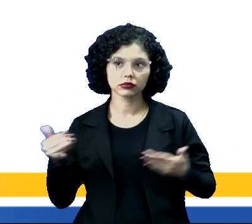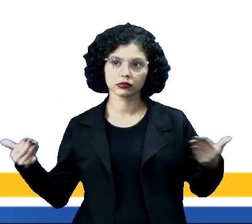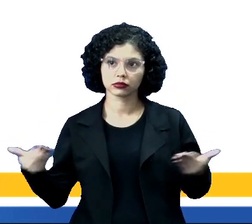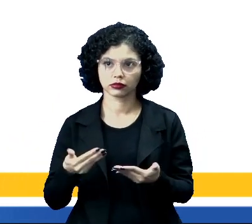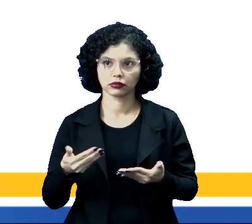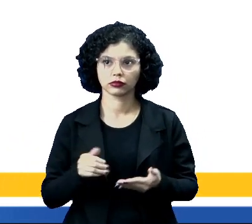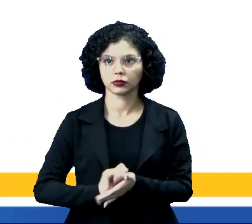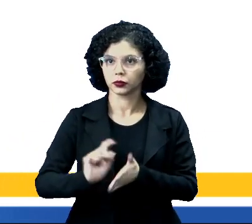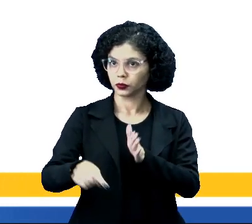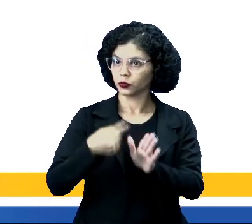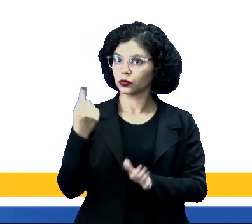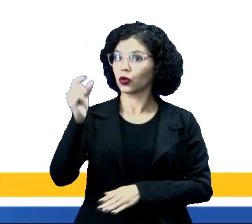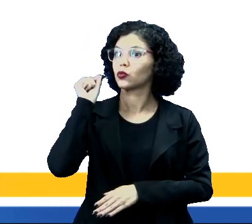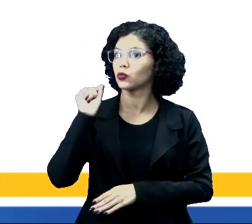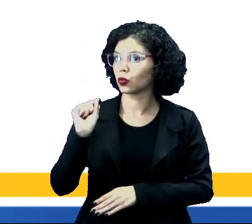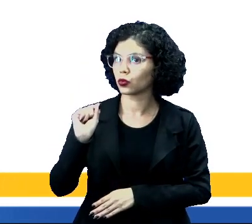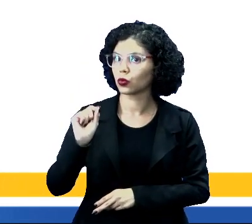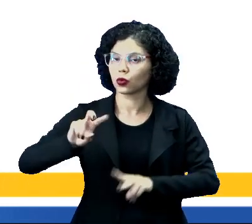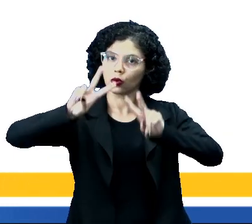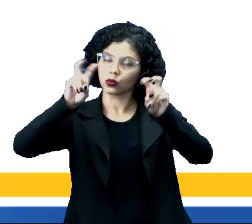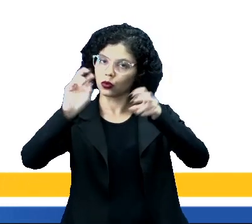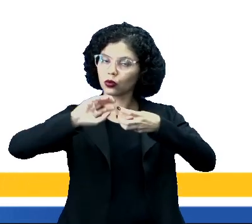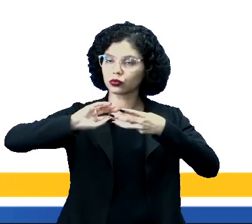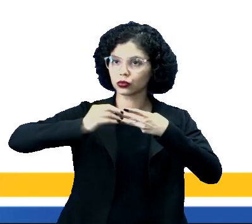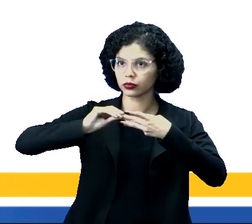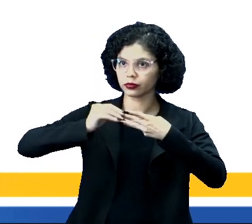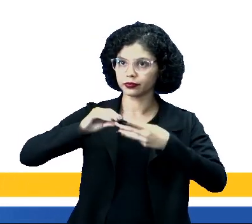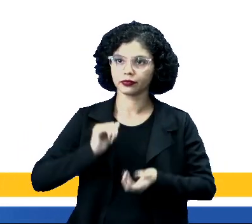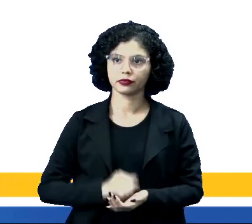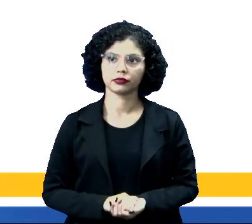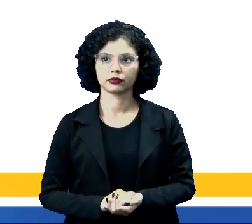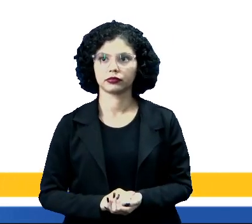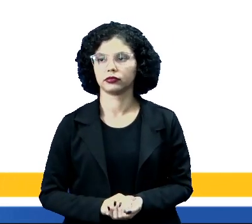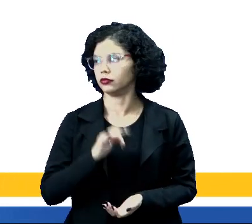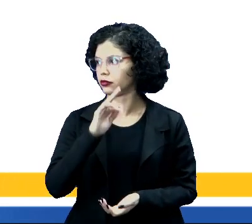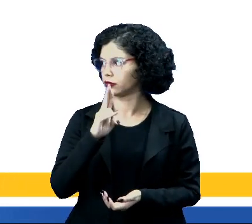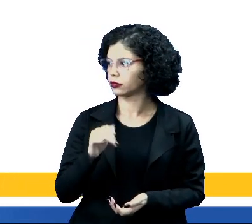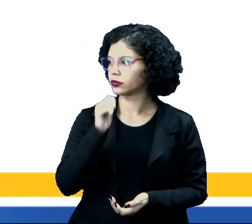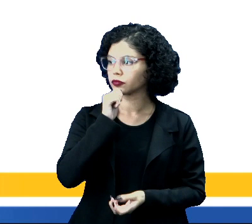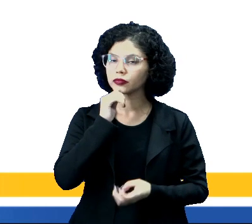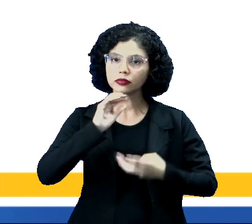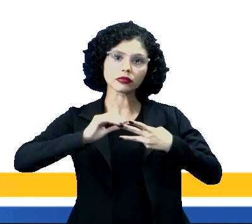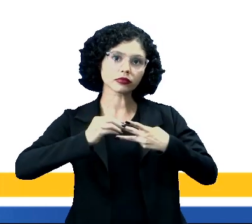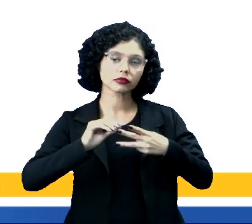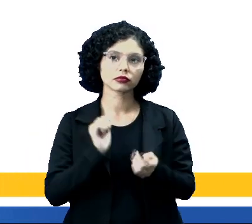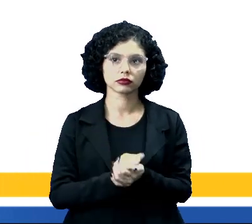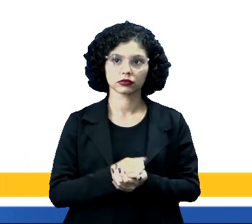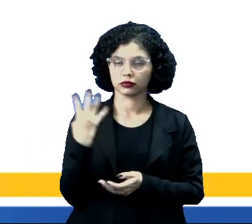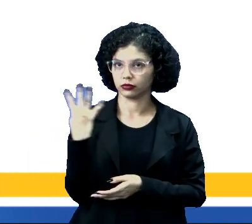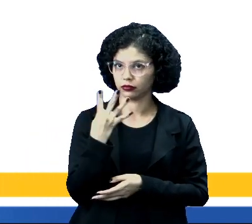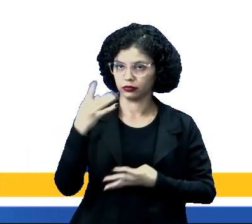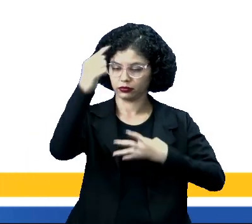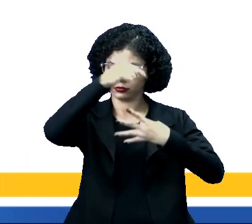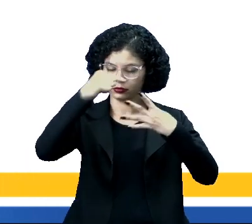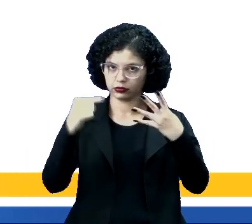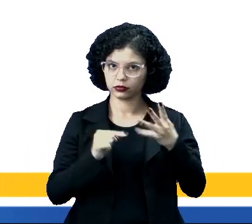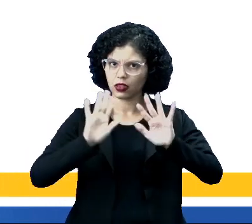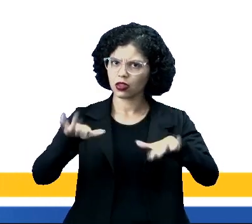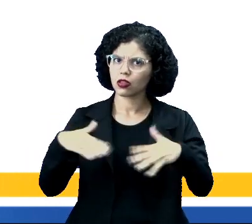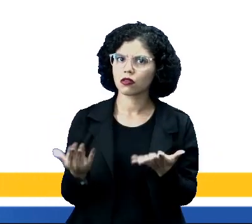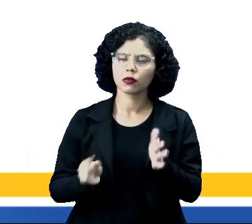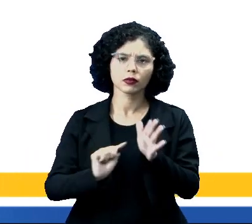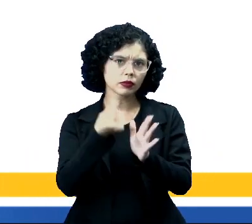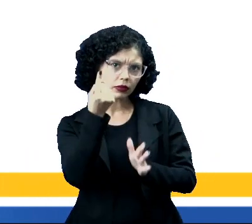aí, primeiro, o que seria essa teoria celular. Na teoria celular, nós temos esses 4 princípios. Qual que